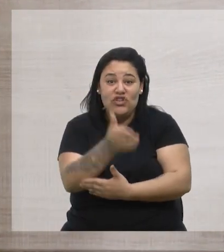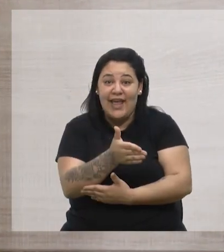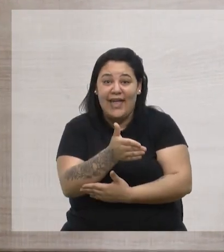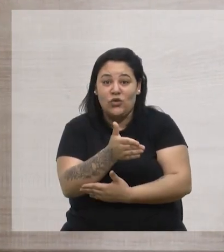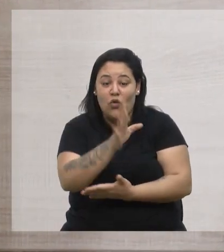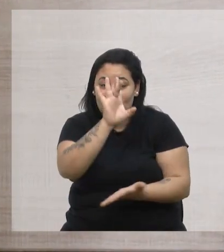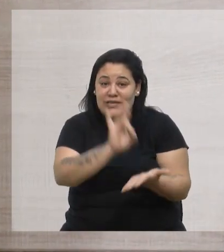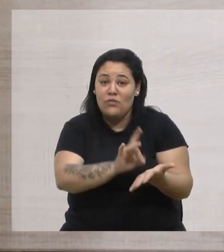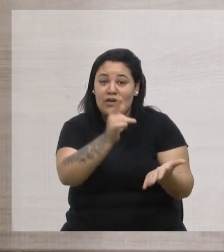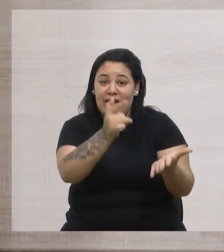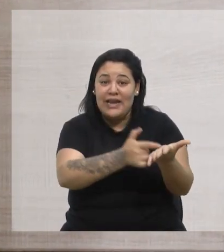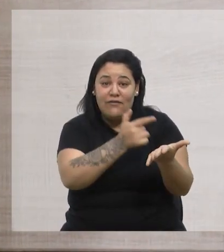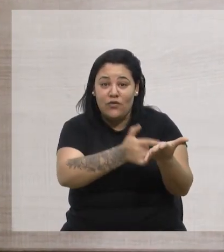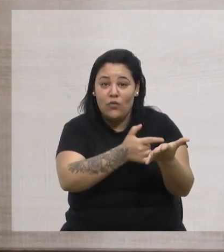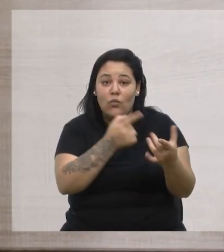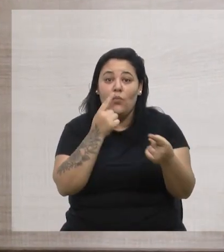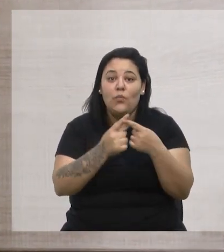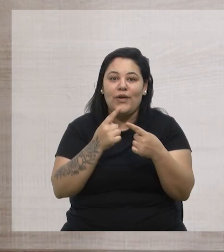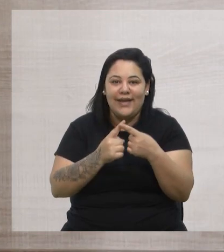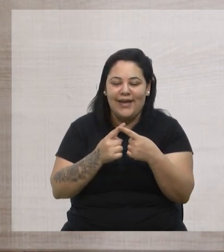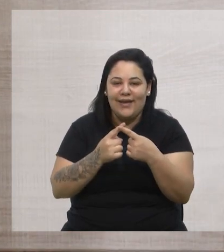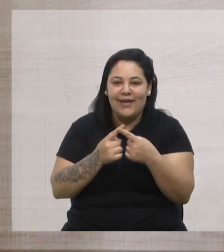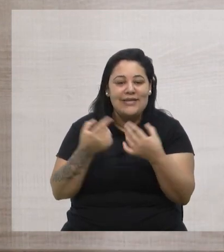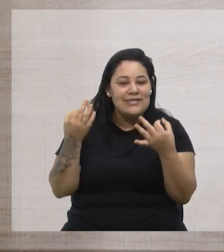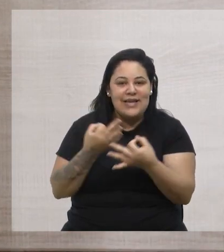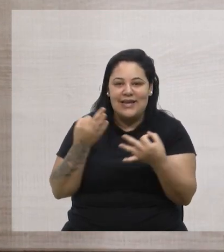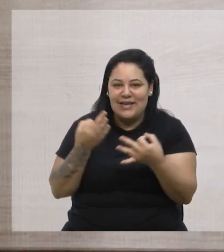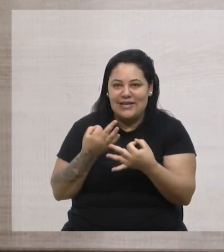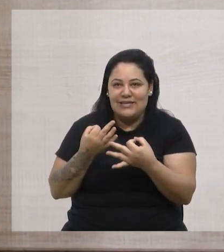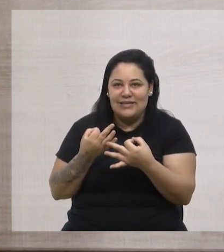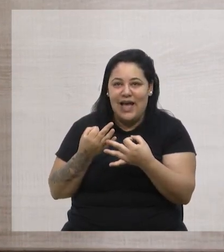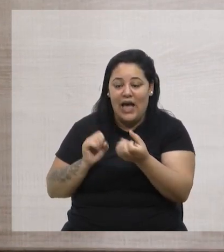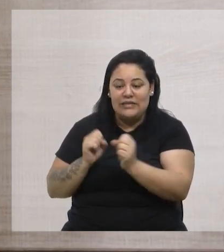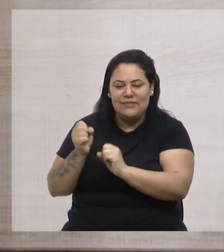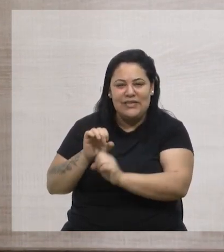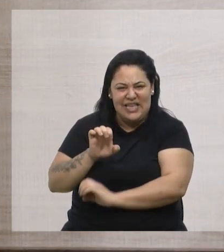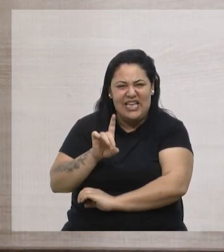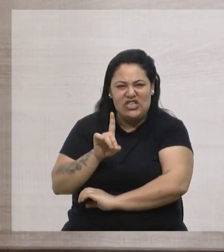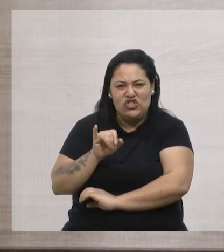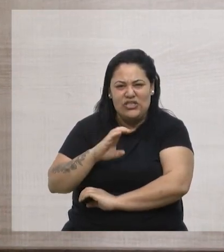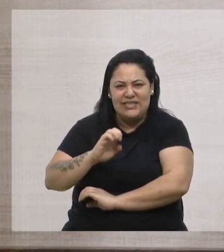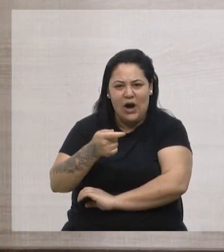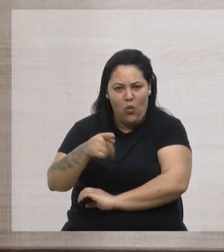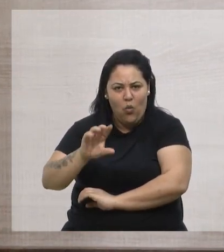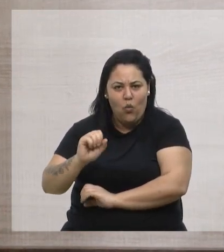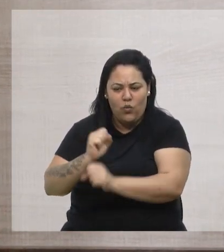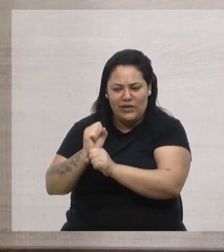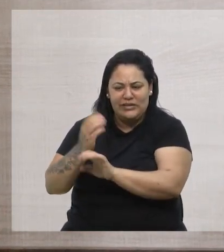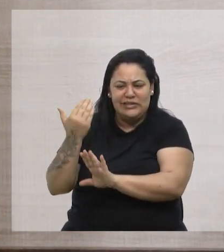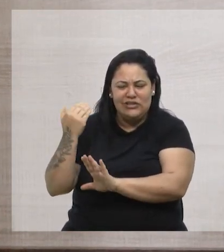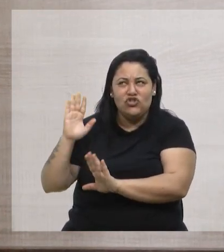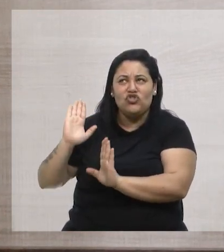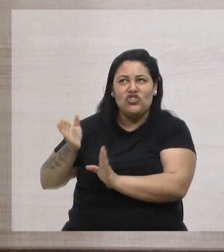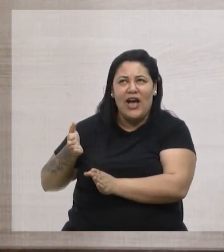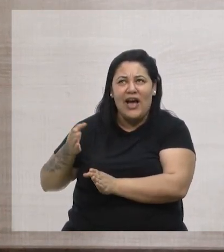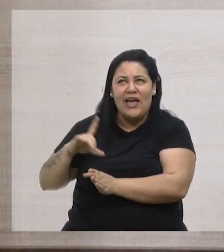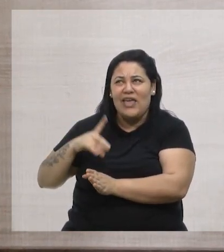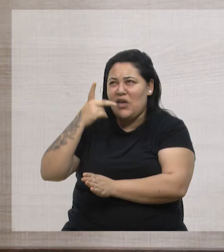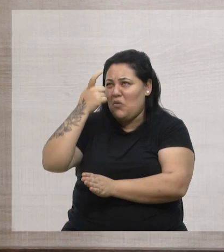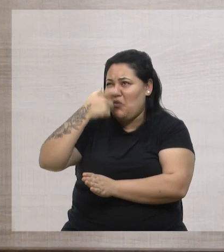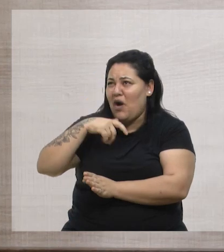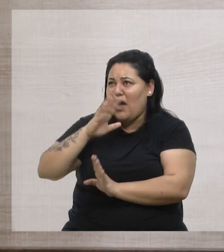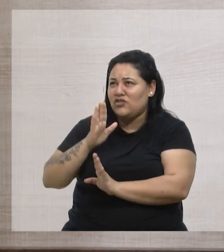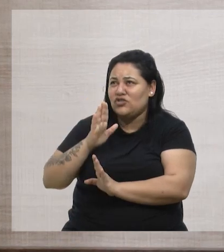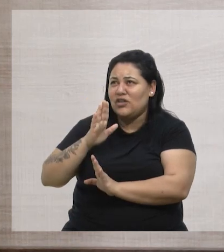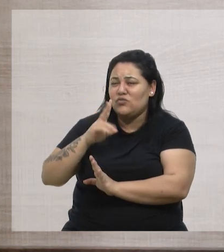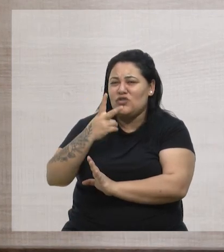direto publicado em livro, porque provavelmente os editores da época já tinha se passado, eu não sei exatamente,